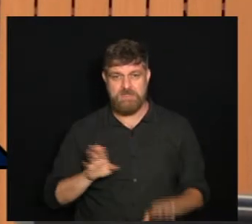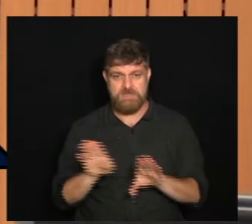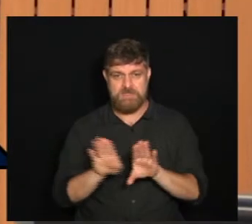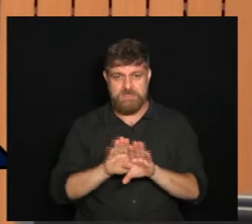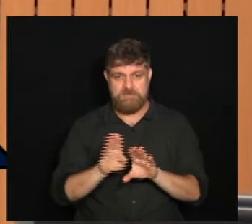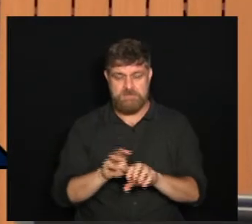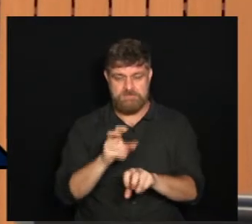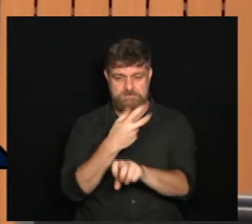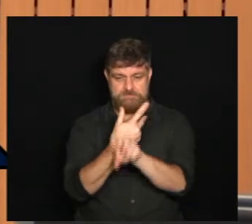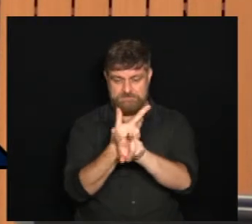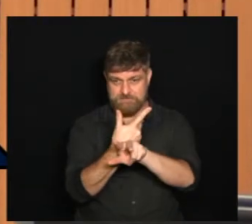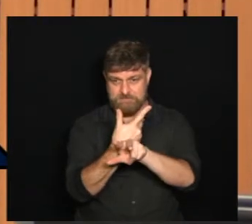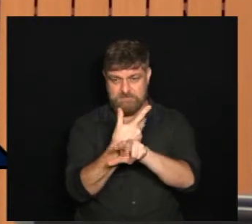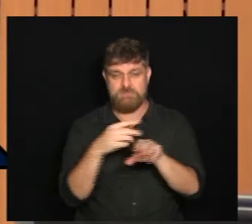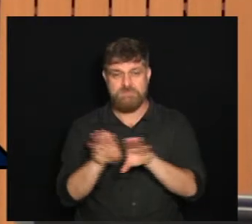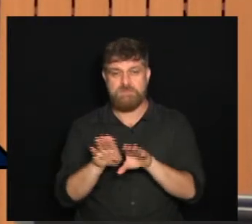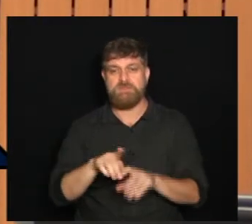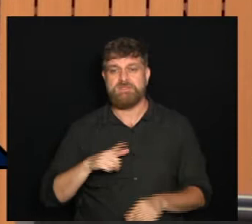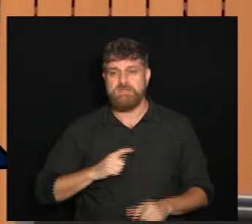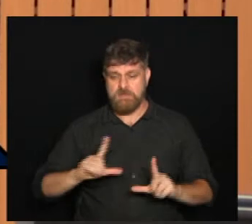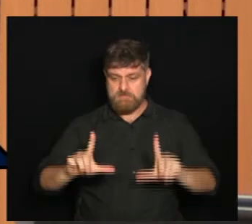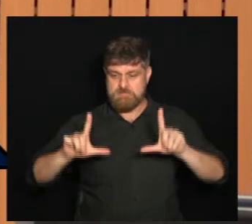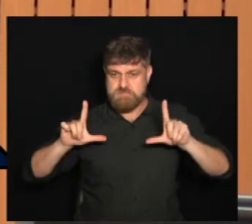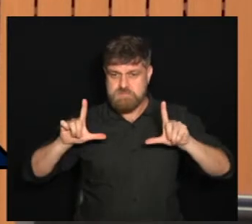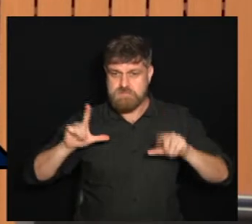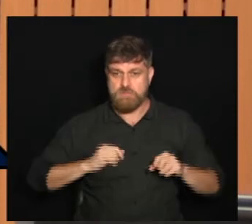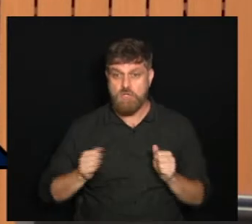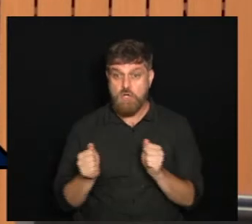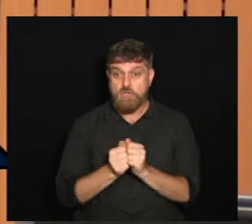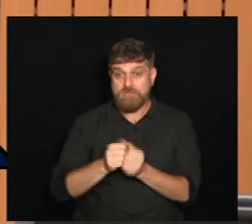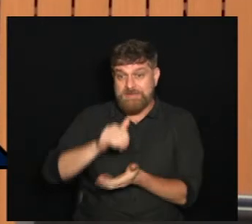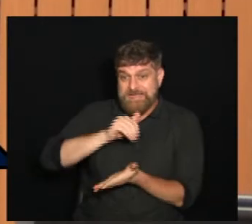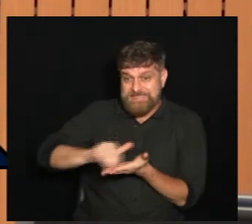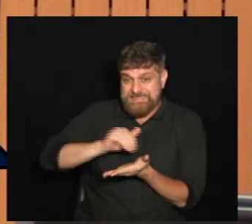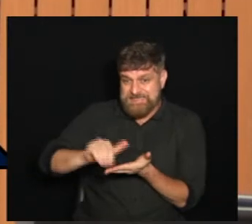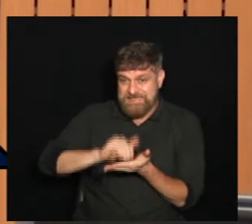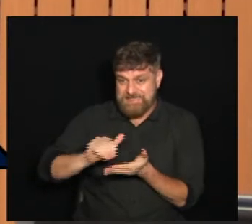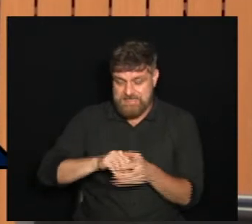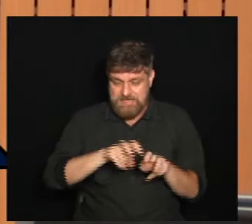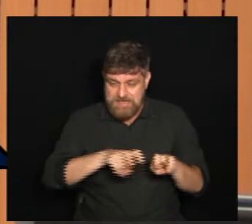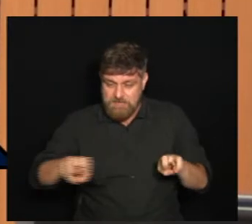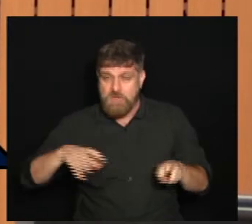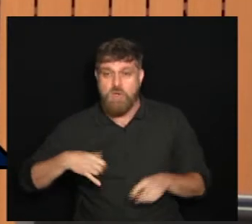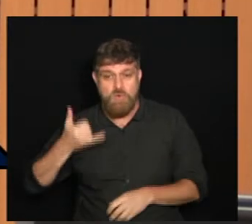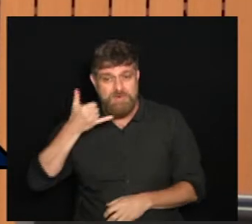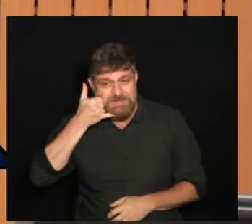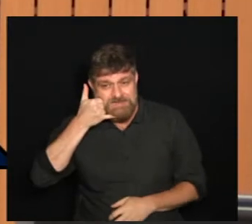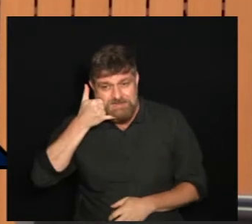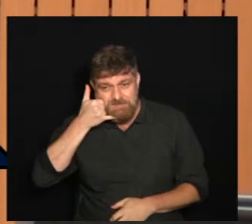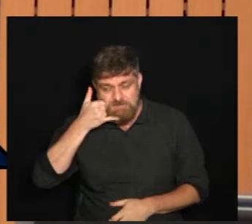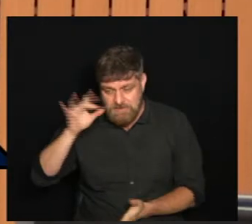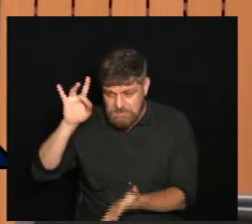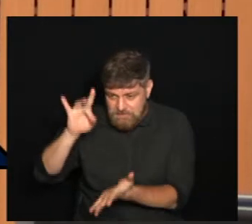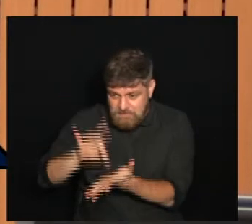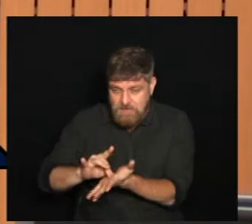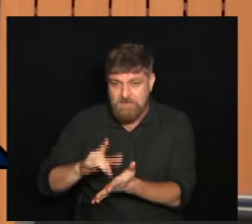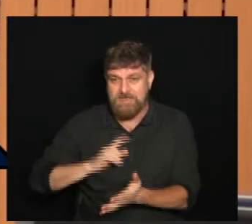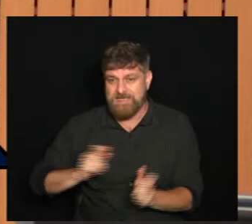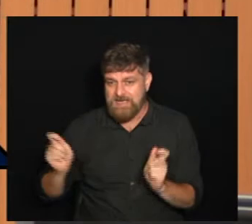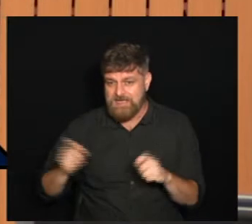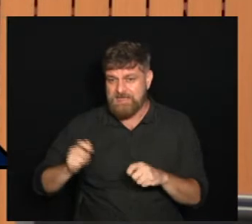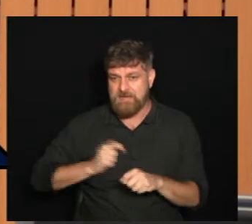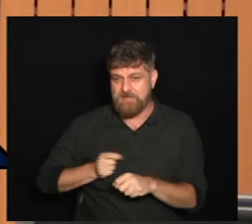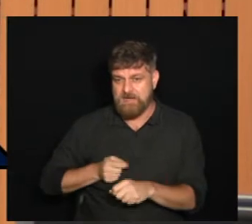desobstruída. 3. Manter, junto à Secretaria-Geral da Mesa, número de telefone atualizado por meio do qual possa